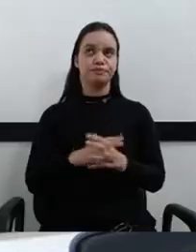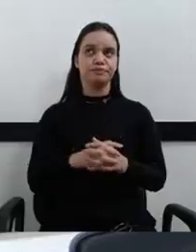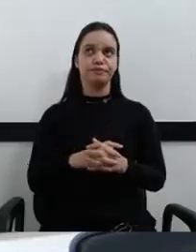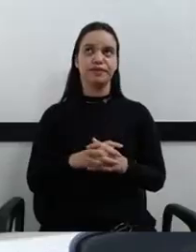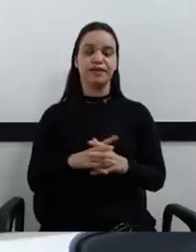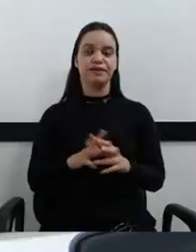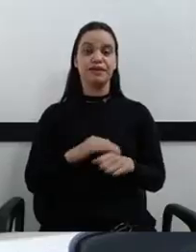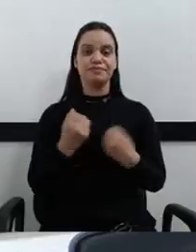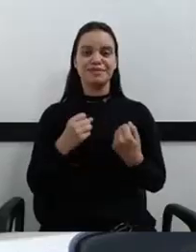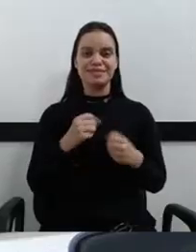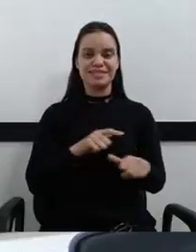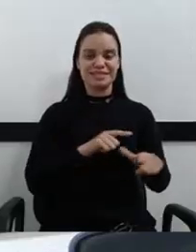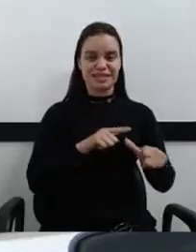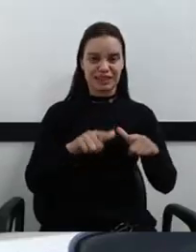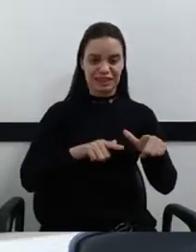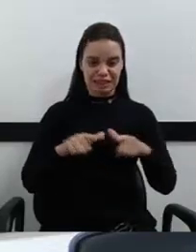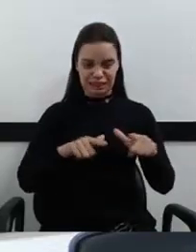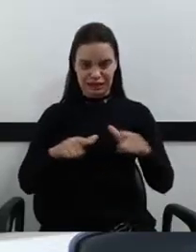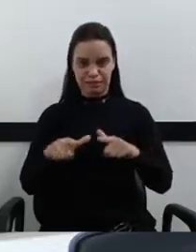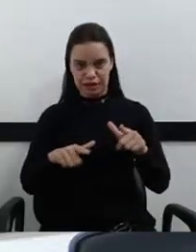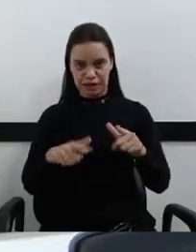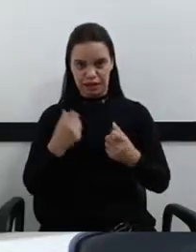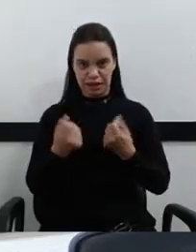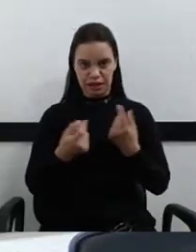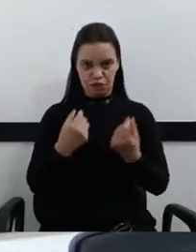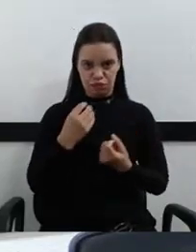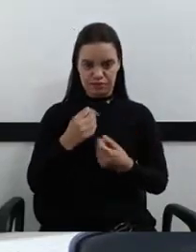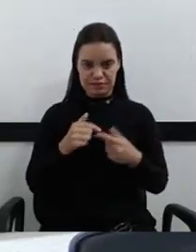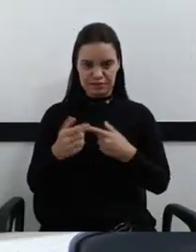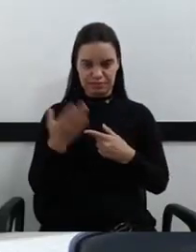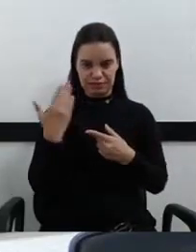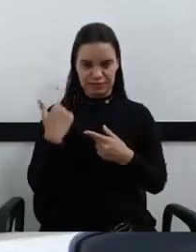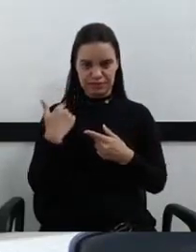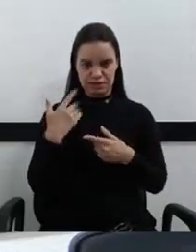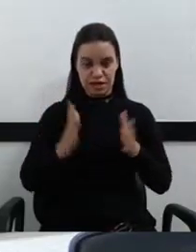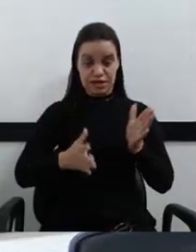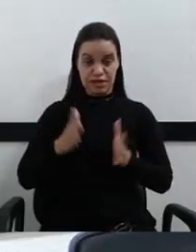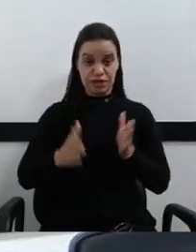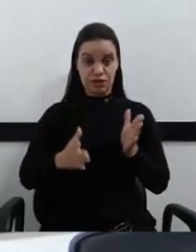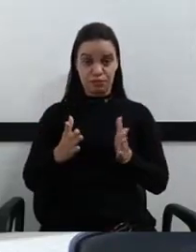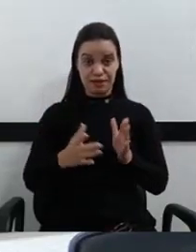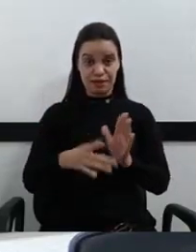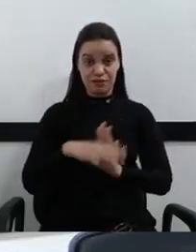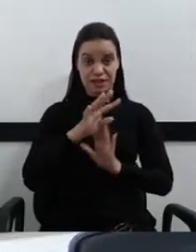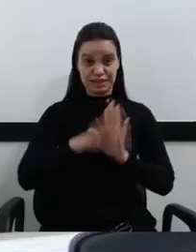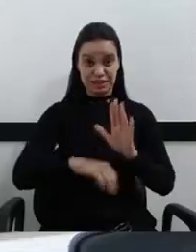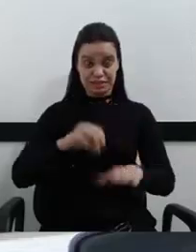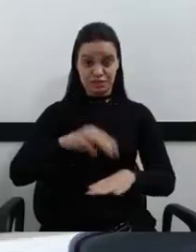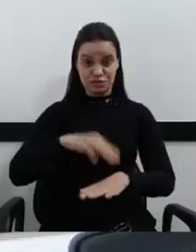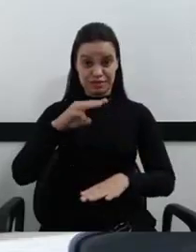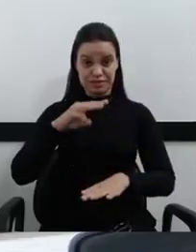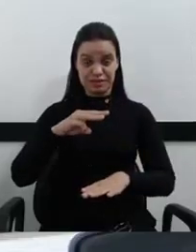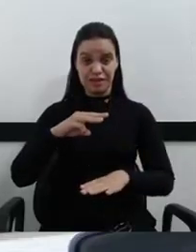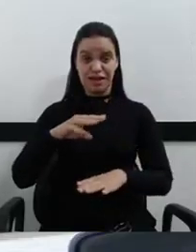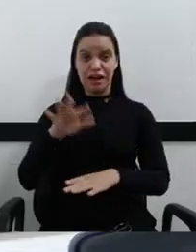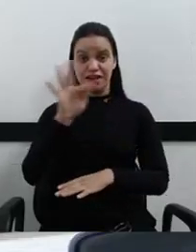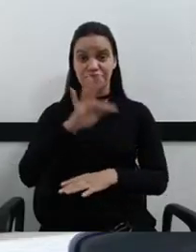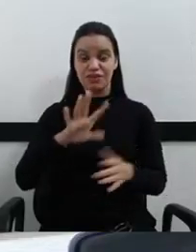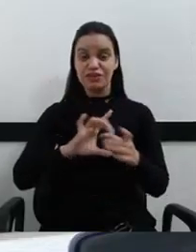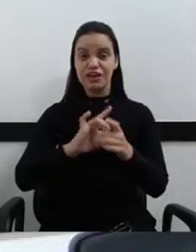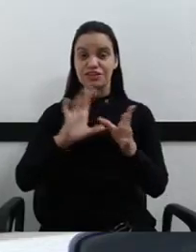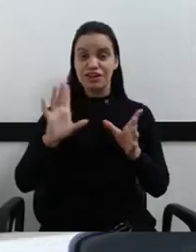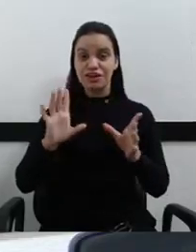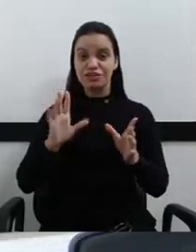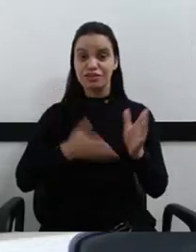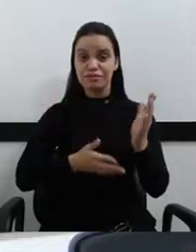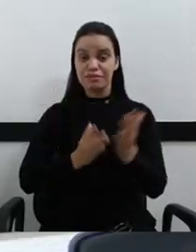falou que ela teve que trabalhar mais umas semanas em razão de questões urgentes e que durante a qualificação da tese de mestrado dela, a faculdade autorizou a passagem